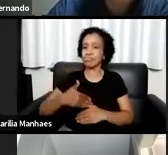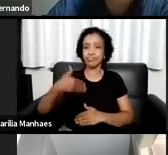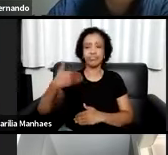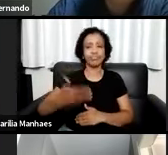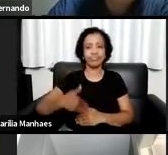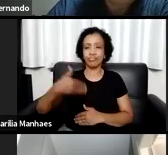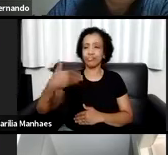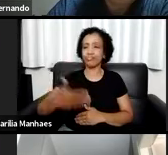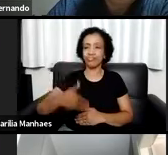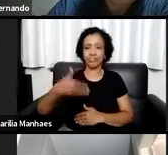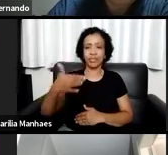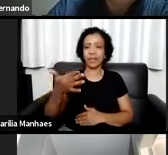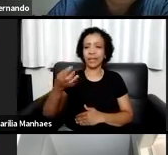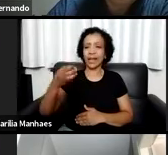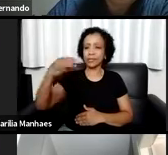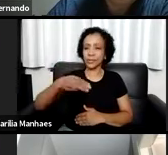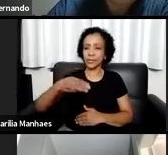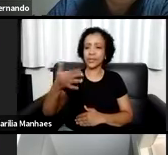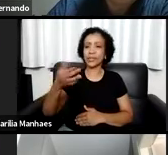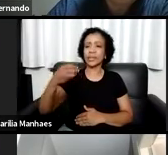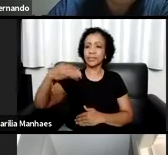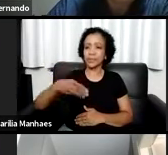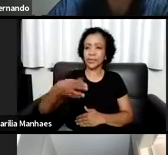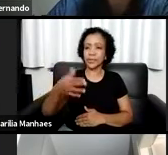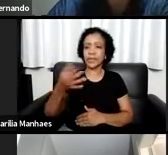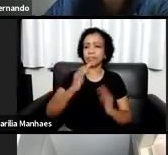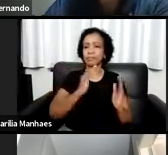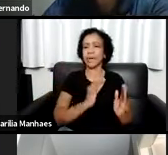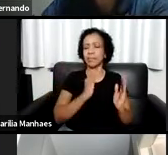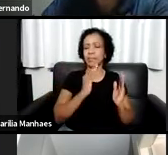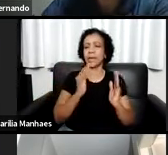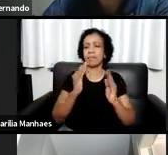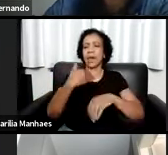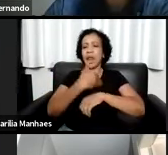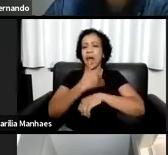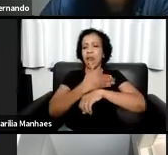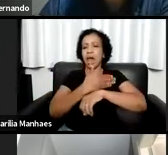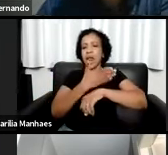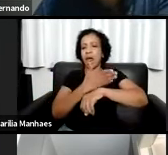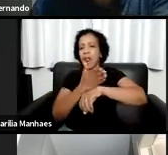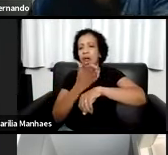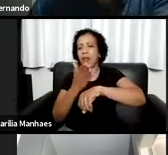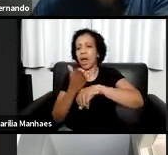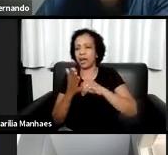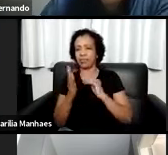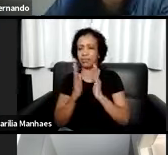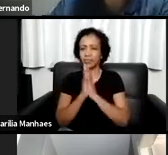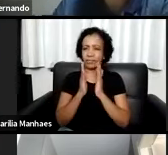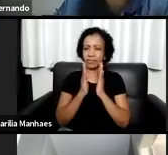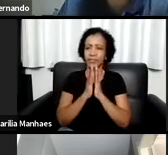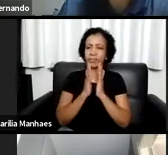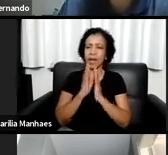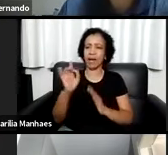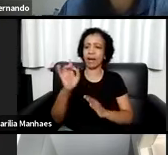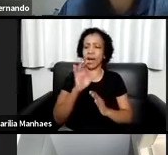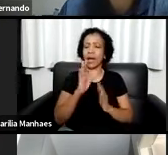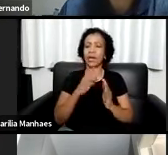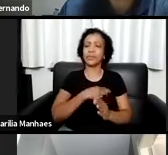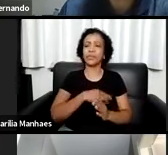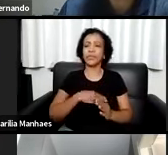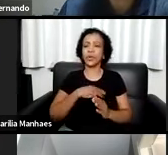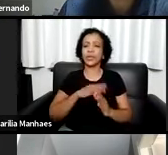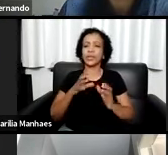cada 10 minutos, nessas 24 horas, um pedido específico de oração. Eles tinham a sua